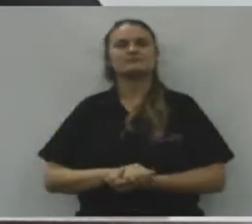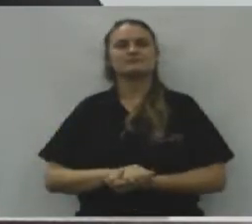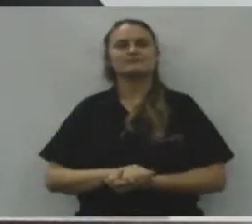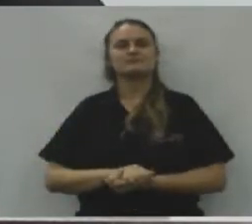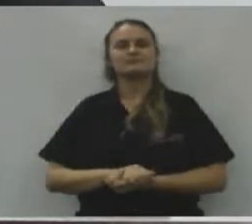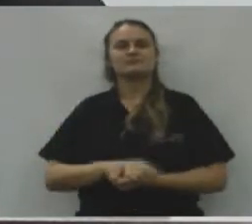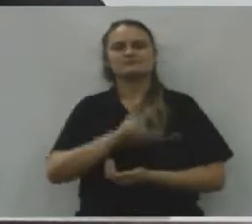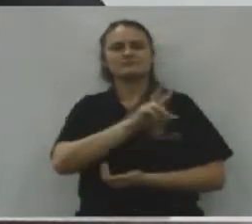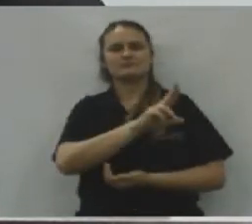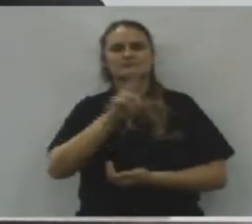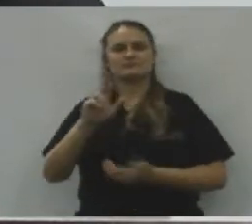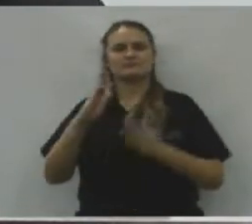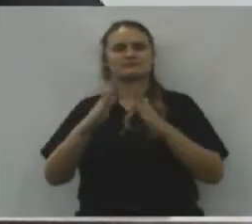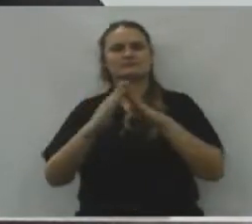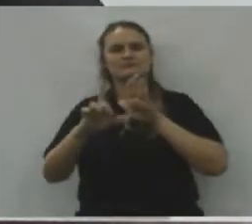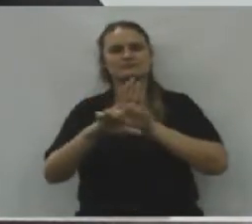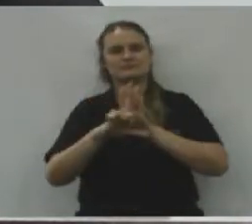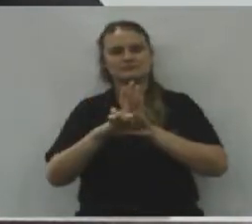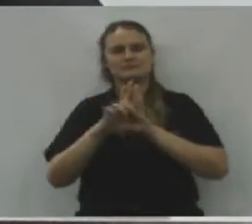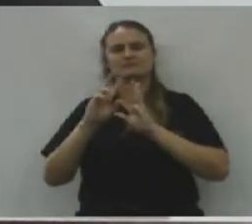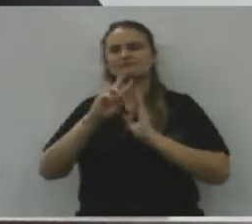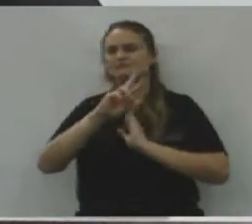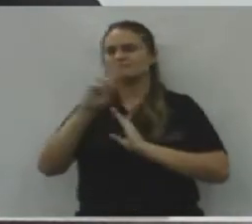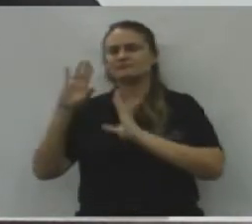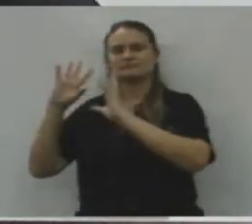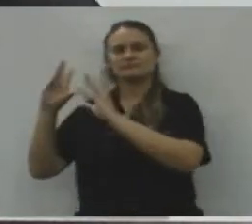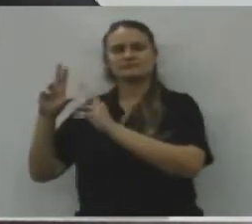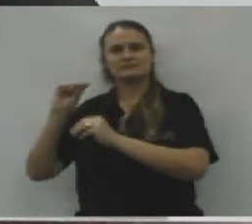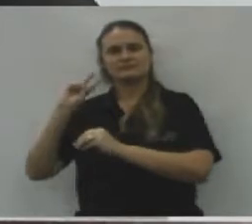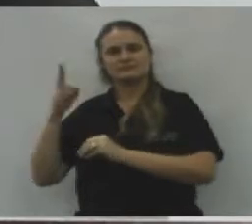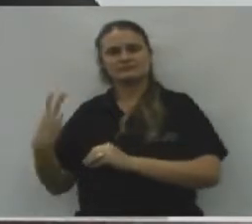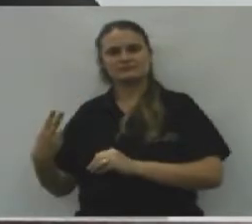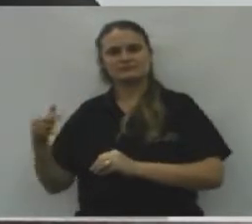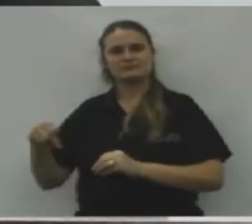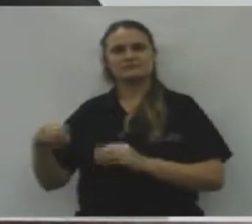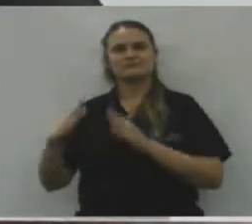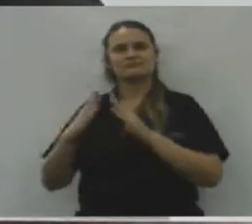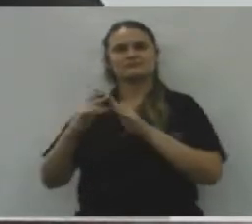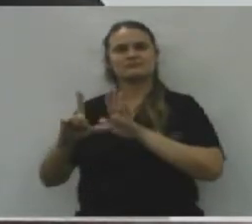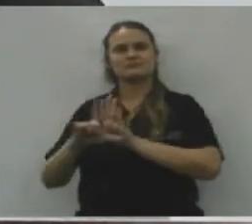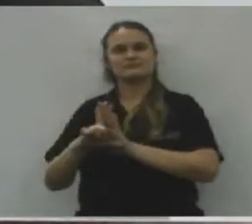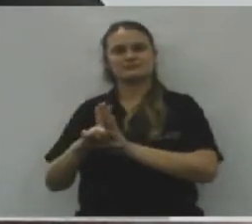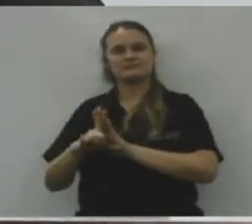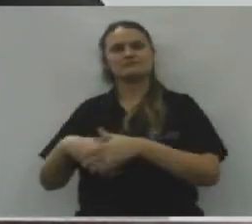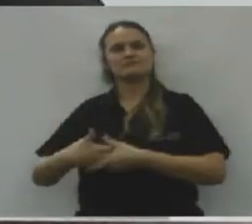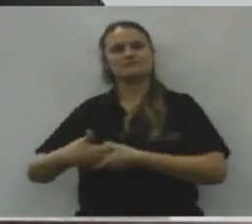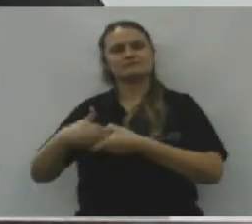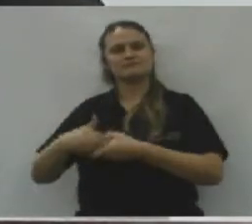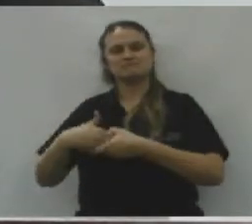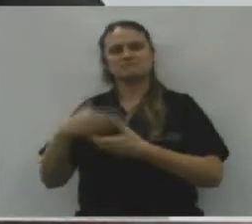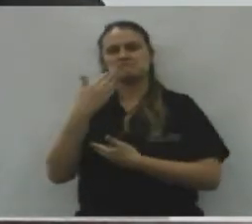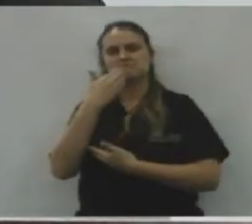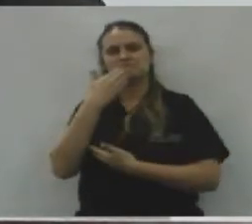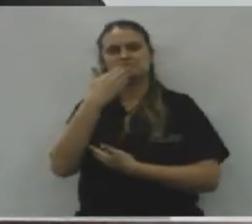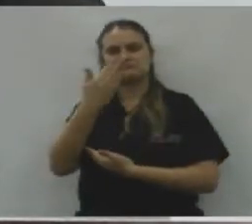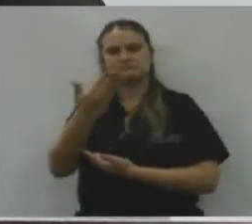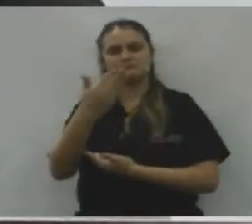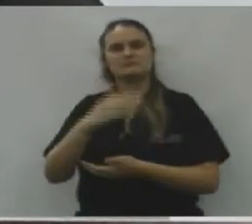em nome da Câmara de Vereadores, em nome de todos os vereadores dessa legislatura, cumprimentos e elogios